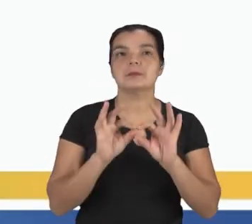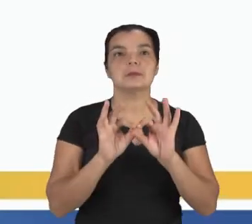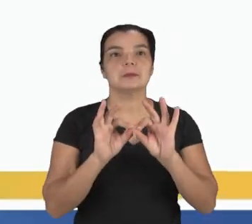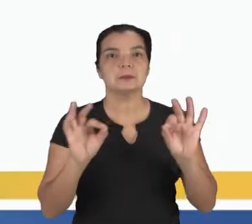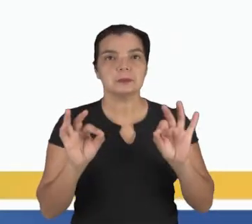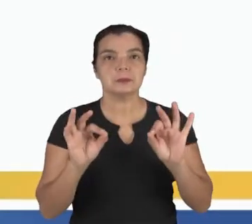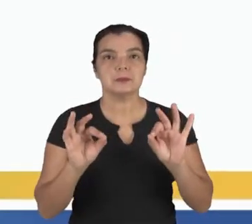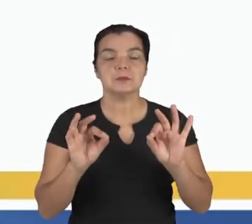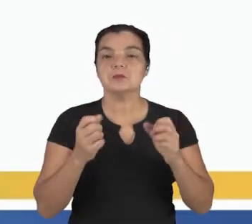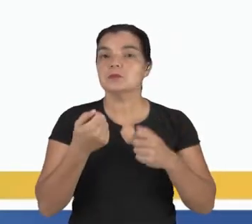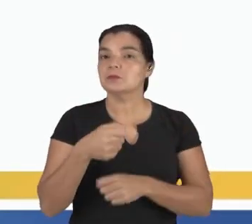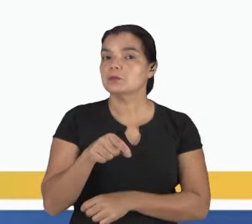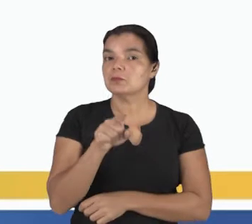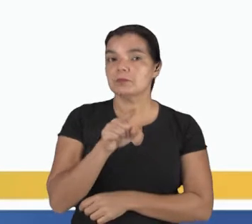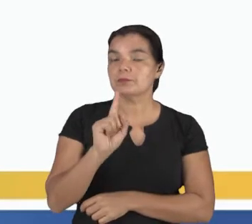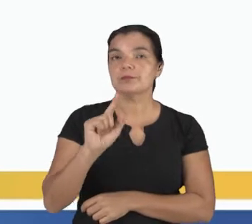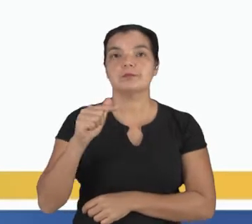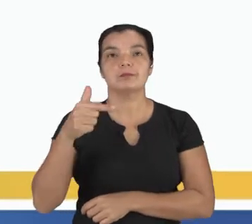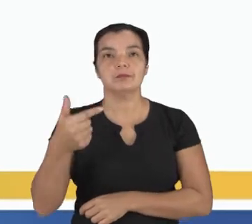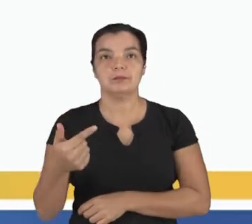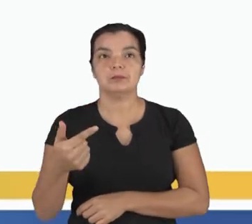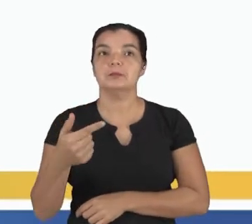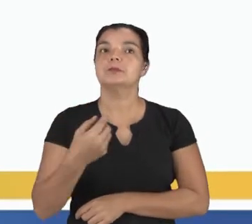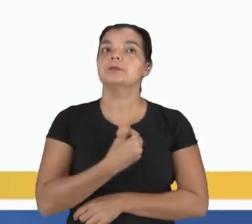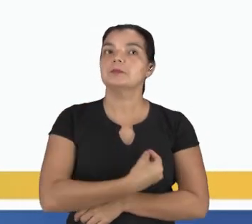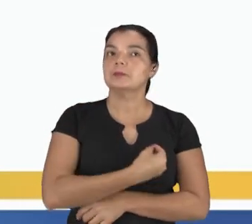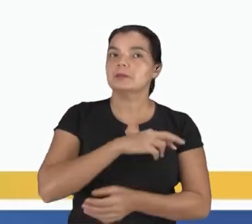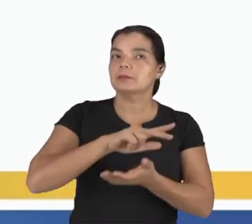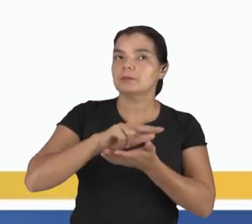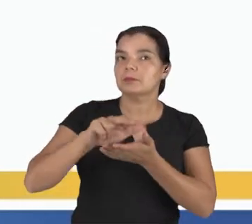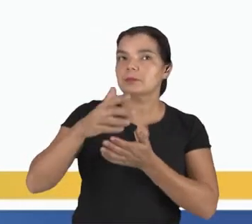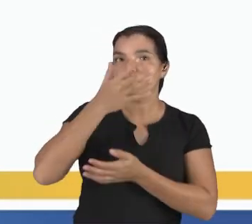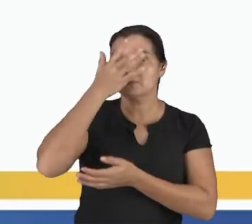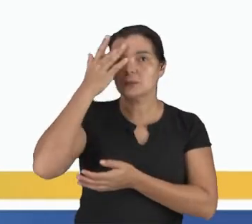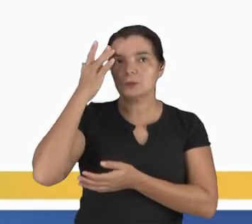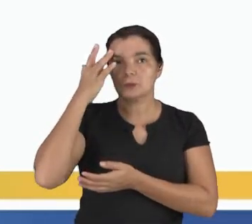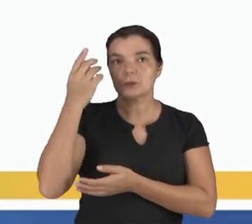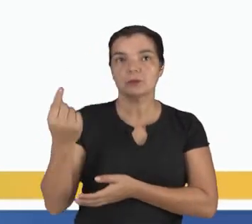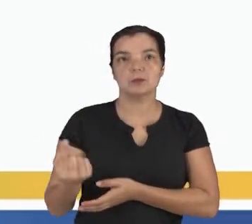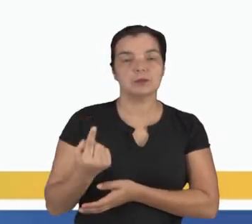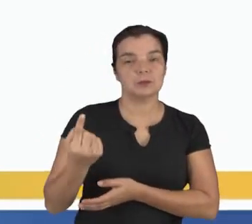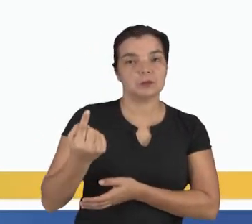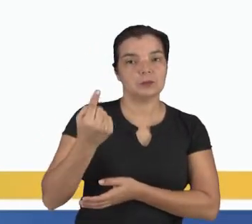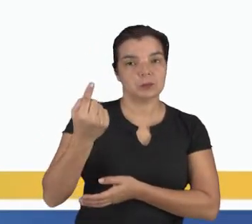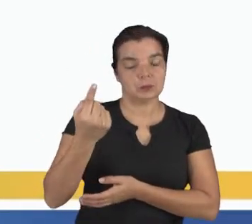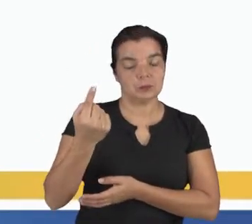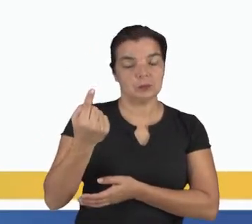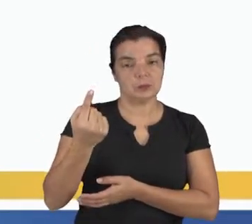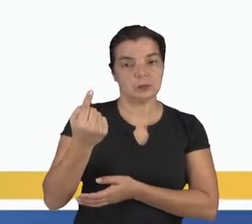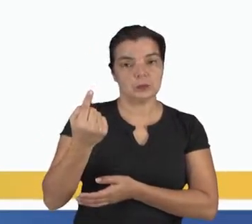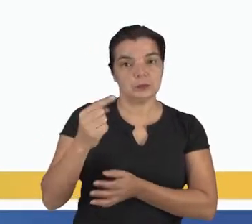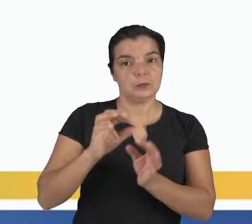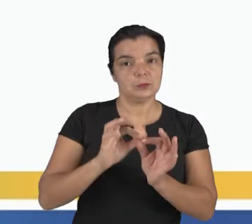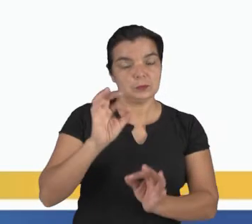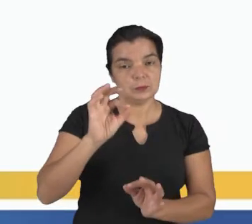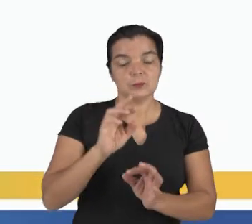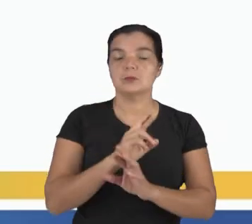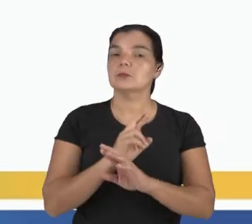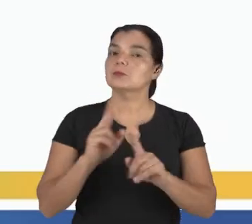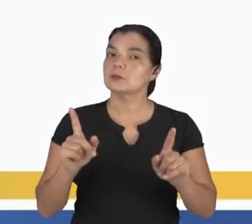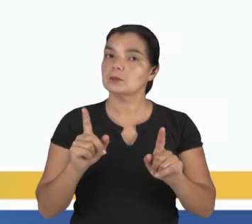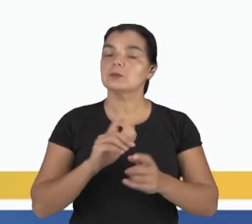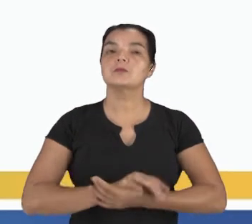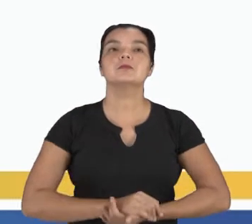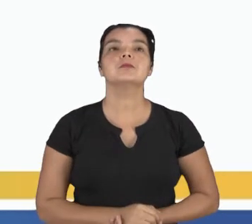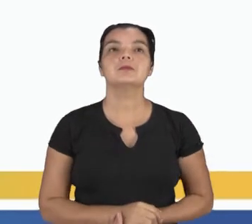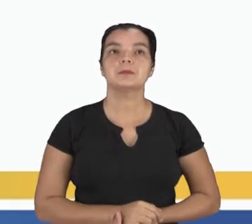que uma grandeza não depende da outra, pois existem milhares de pessoas em determinadas alturas e pesos